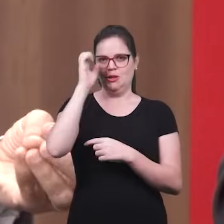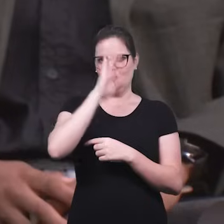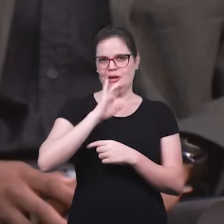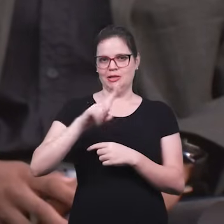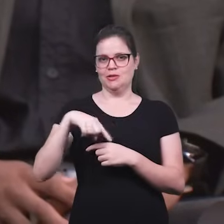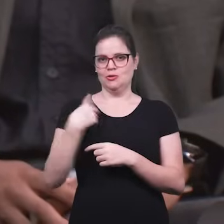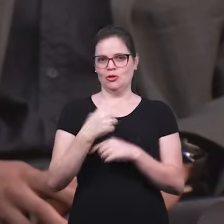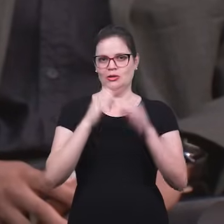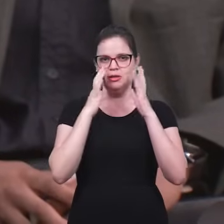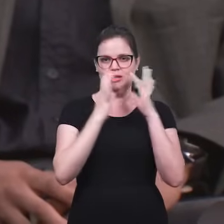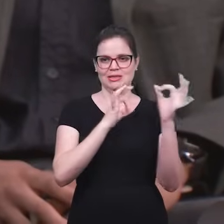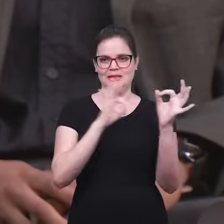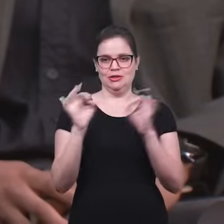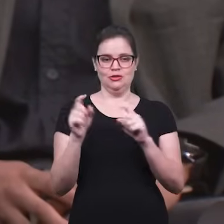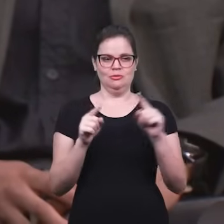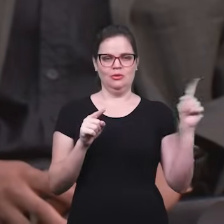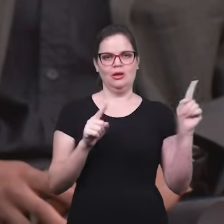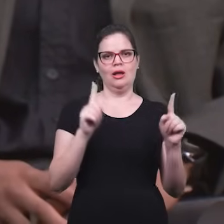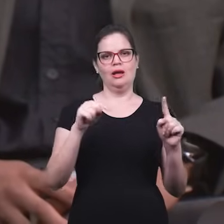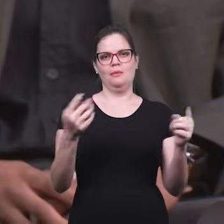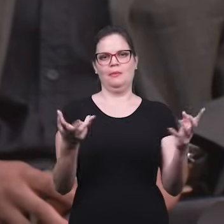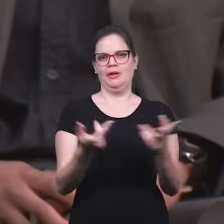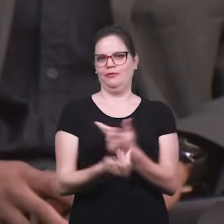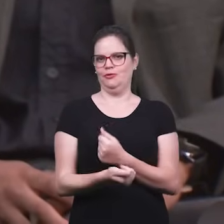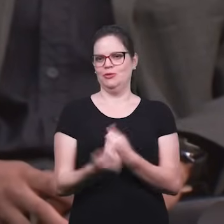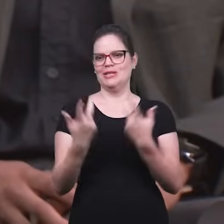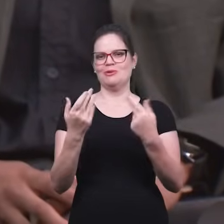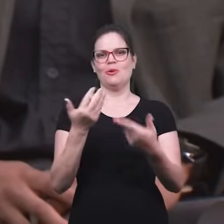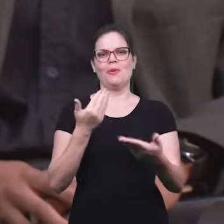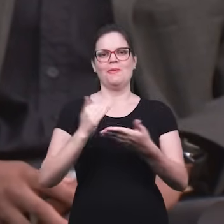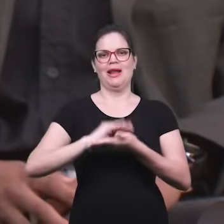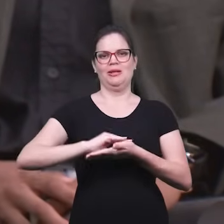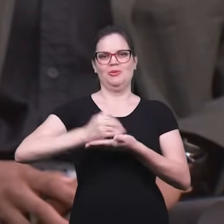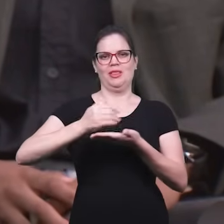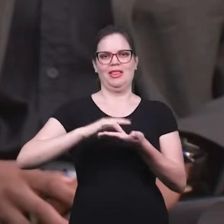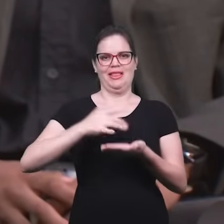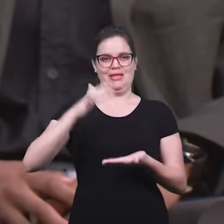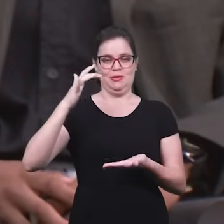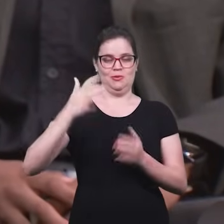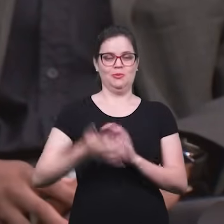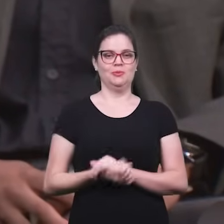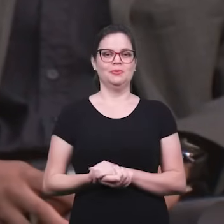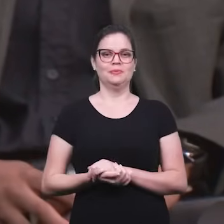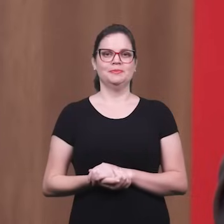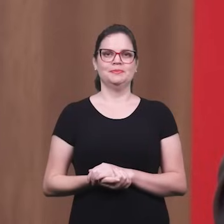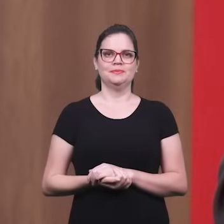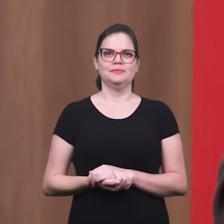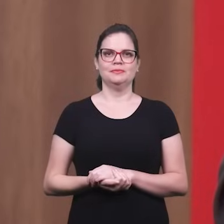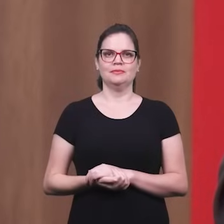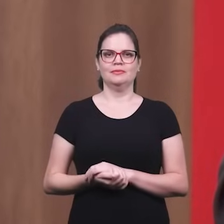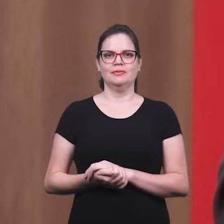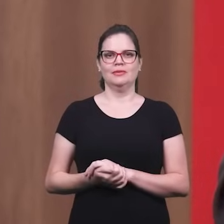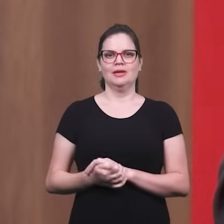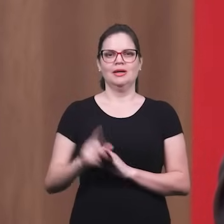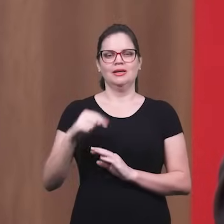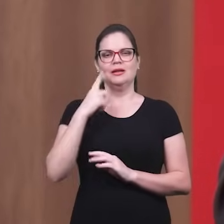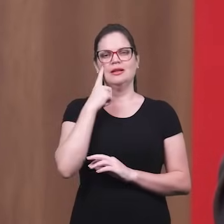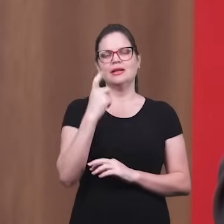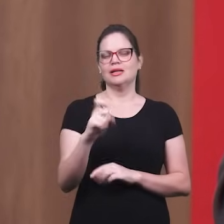nós lá, para os irmãos do exterior, é um tesouro. E é impressionante, pastor Josias e